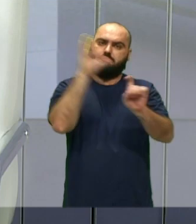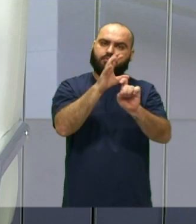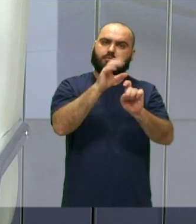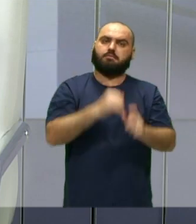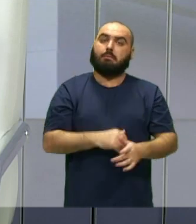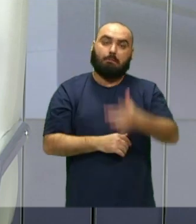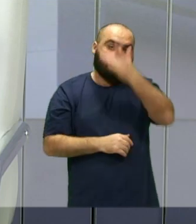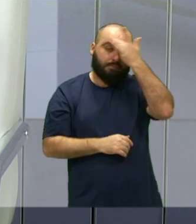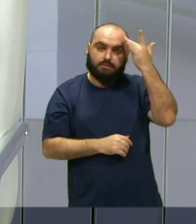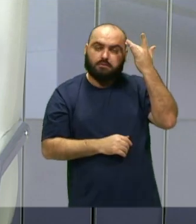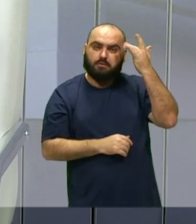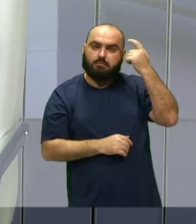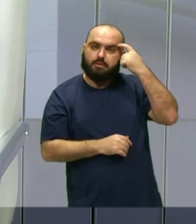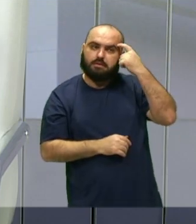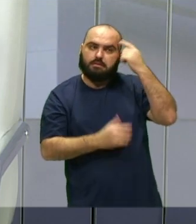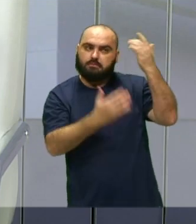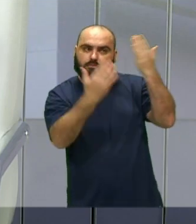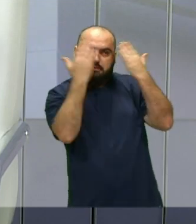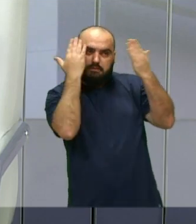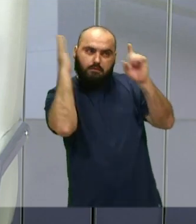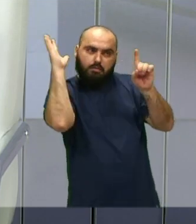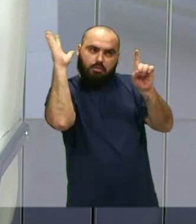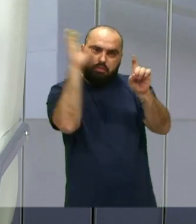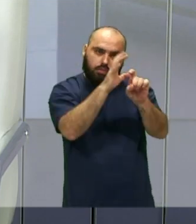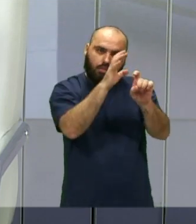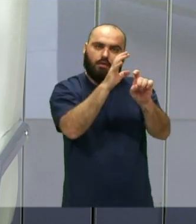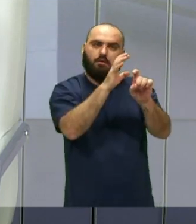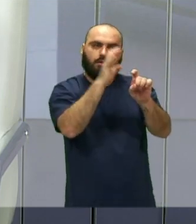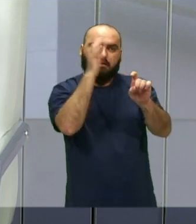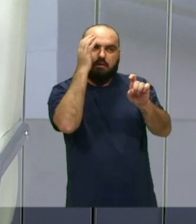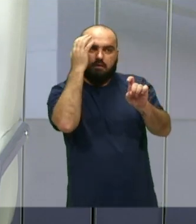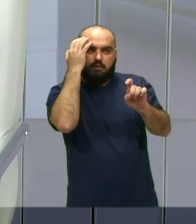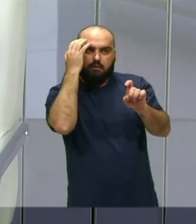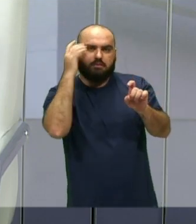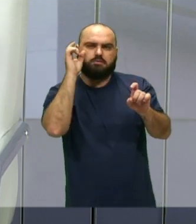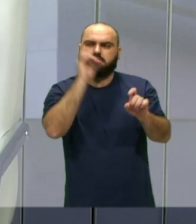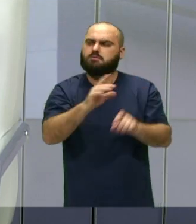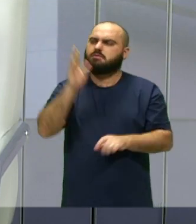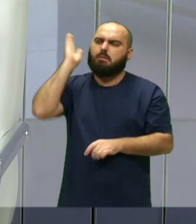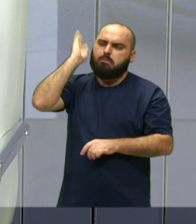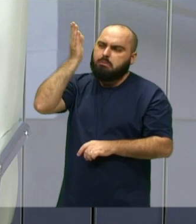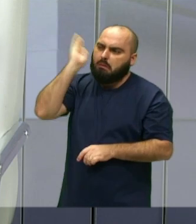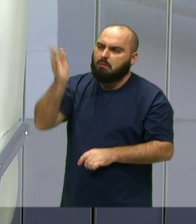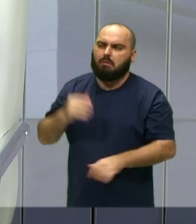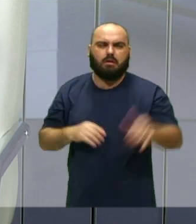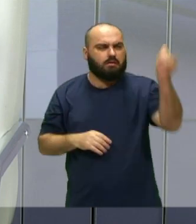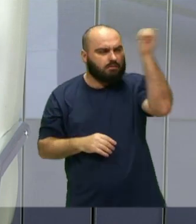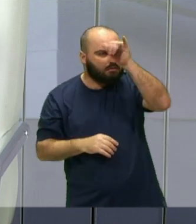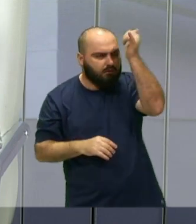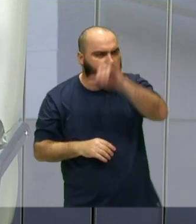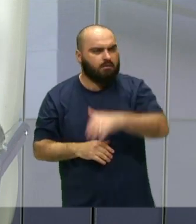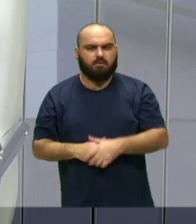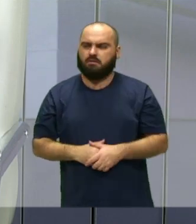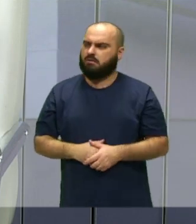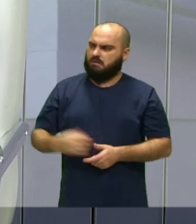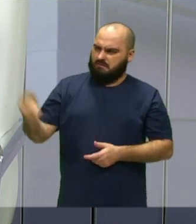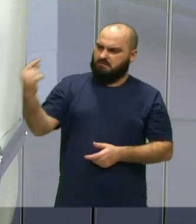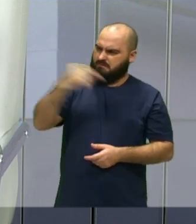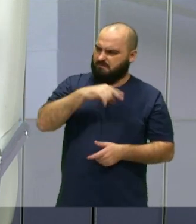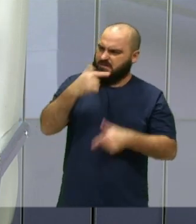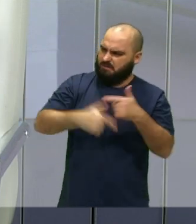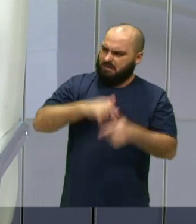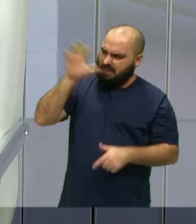entendem muito o assédio psicológico, certo? A sua burra, a sua idiota, viesse trabalhar